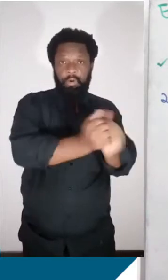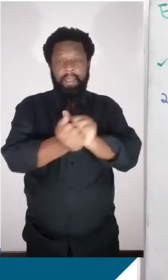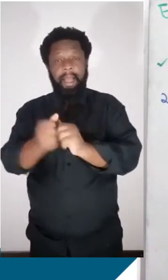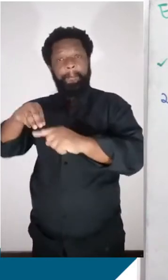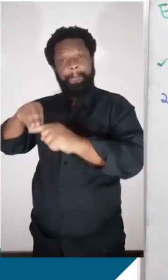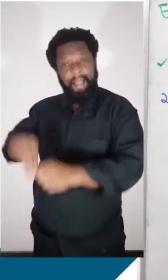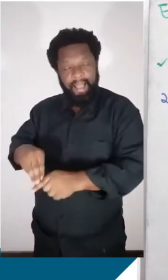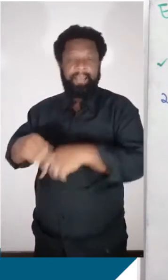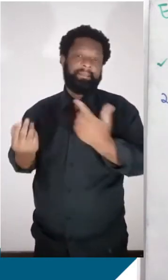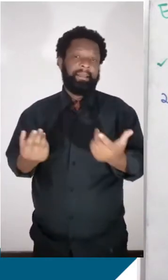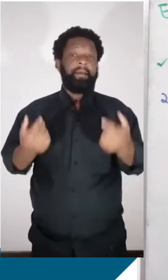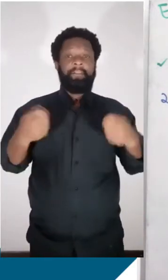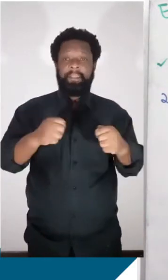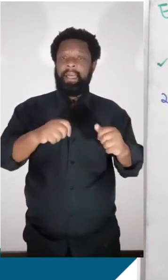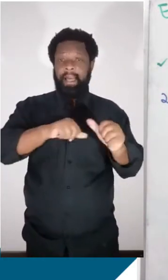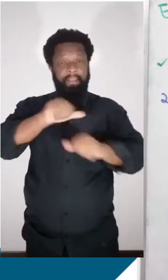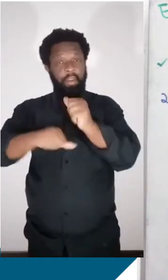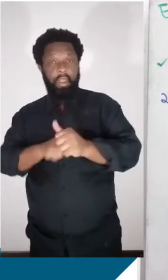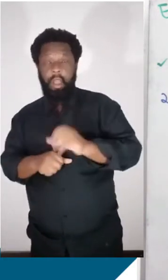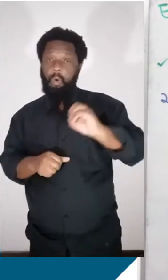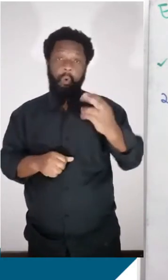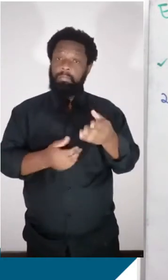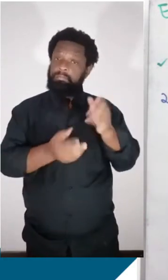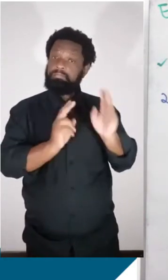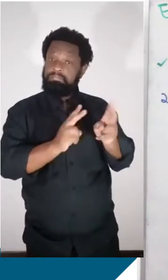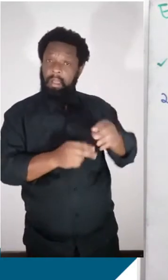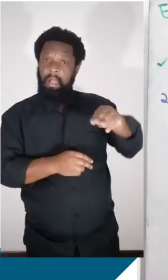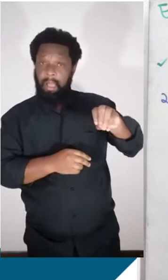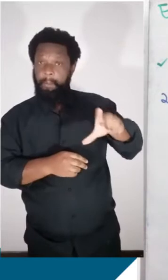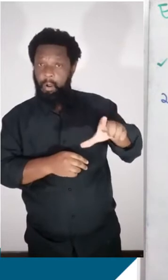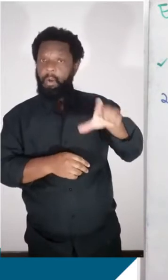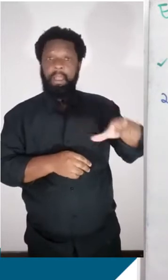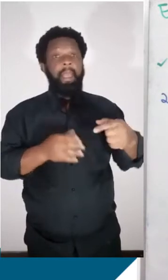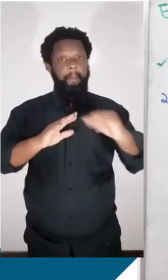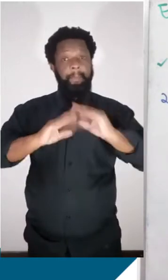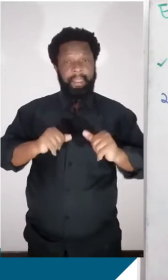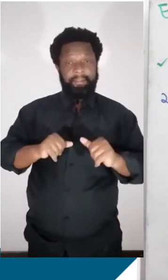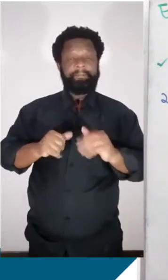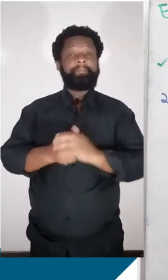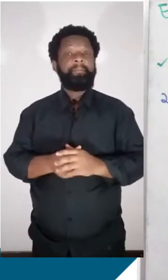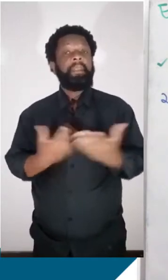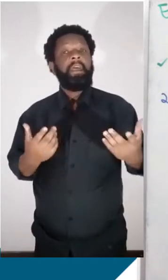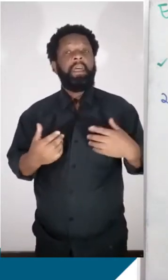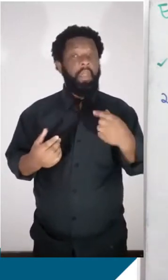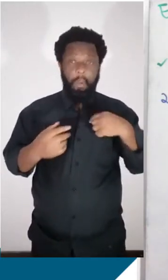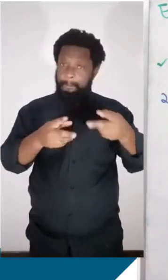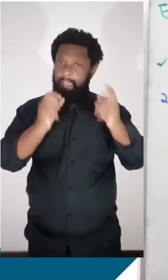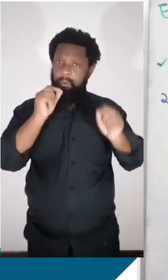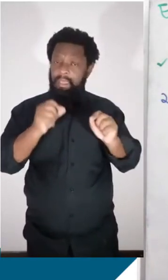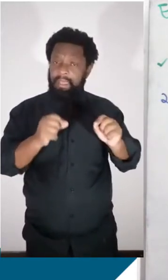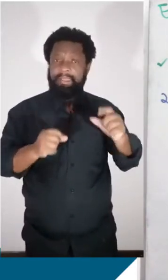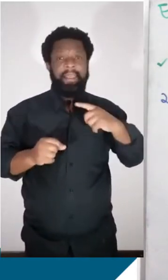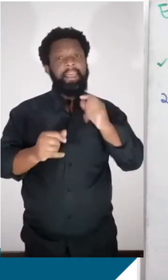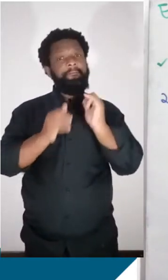usando a massa molar, ou mol por volume, usando 22,4, ou deixar em mol, se for o que a questão pede, se for o que eu preciso. E aqui eu